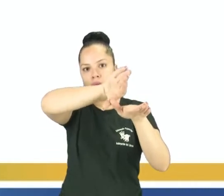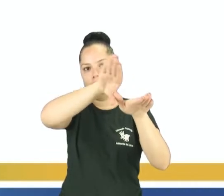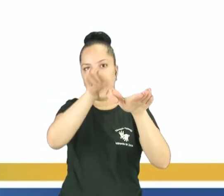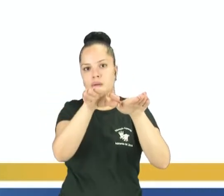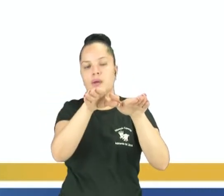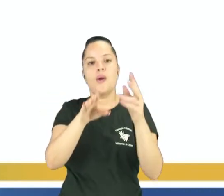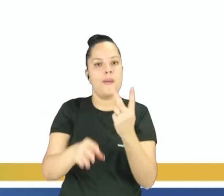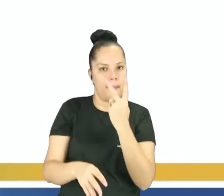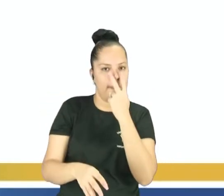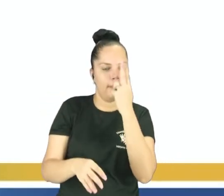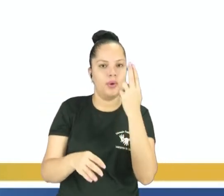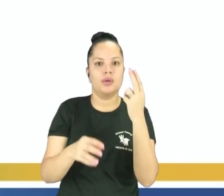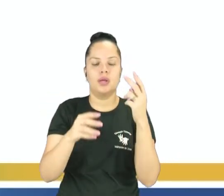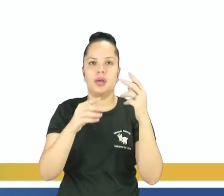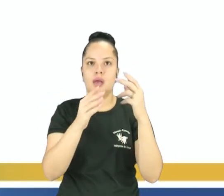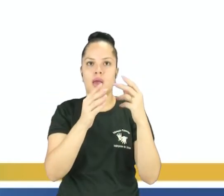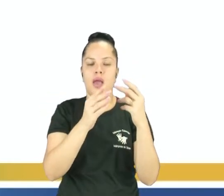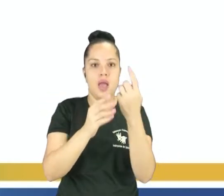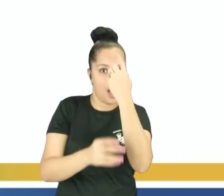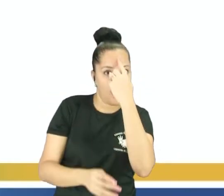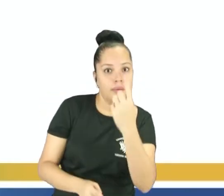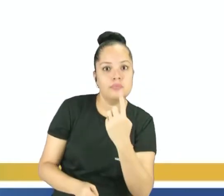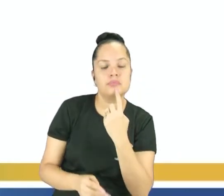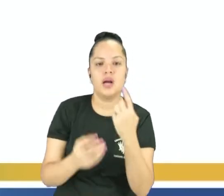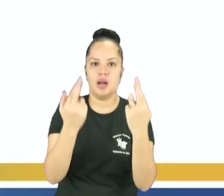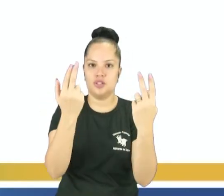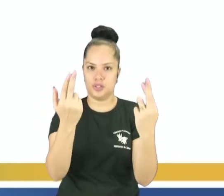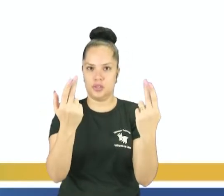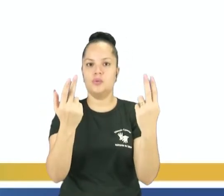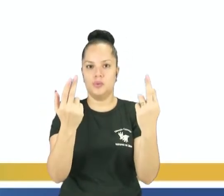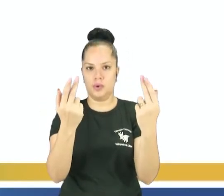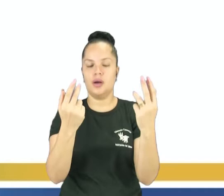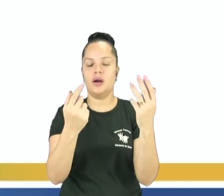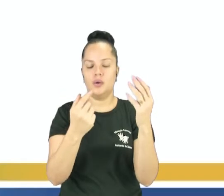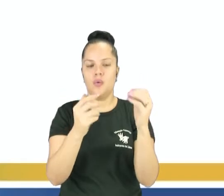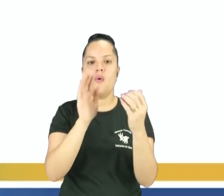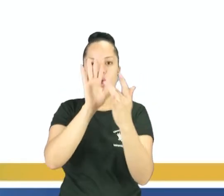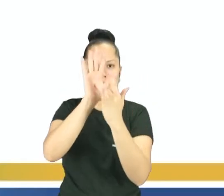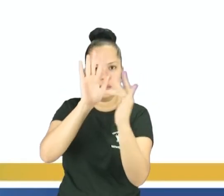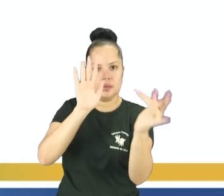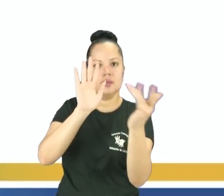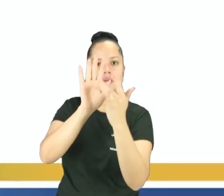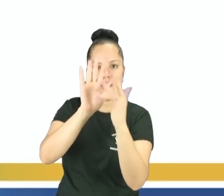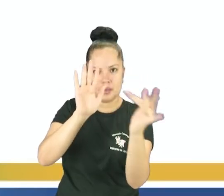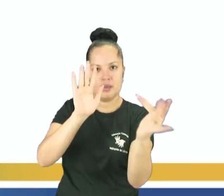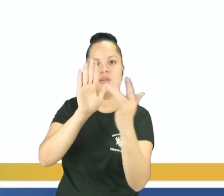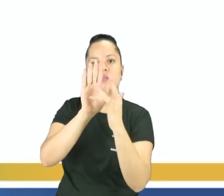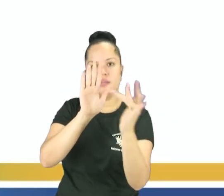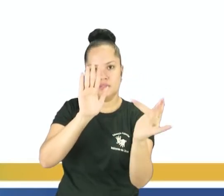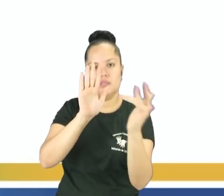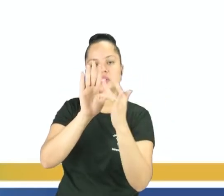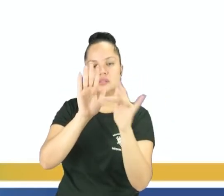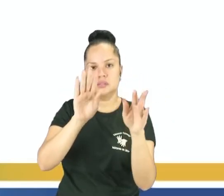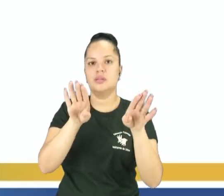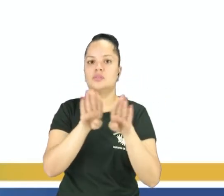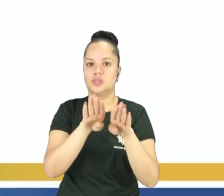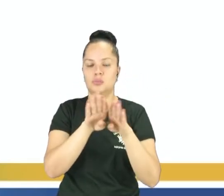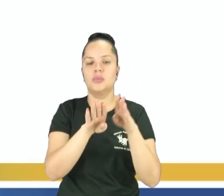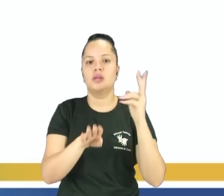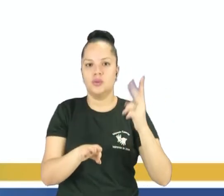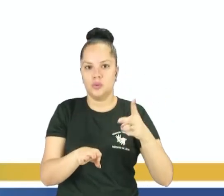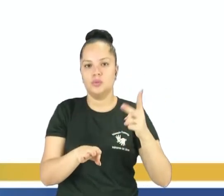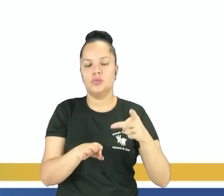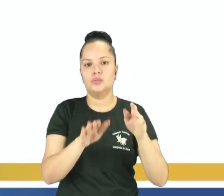fecho elas, você pode ver que as asas vão se sobrepor. É a mesma ideia que eu usei com as mãos, mas aqui nós usamos uma